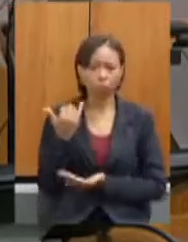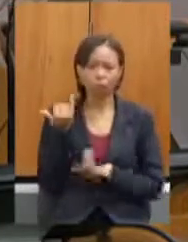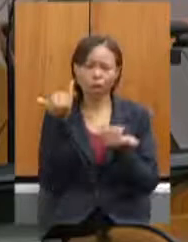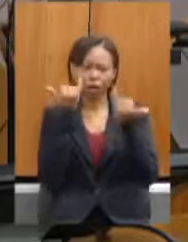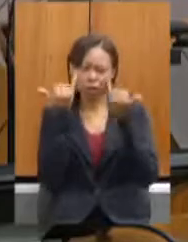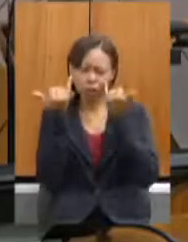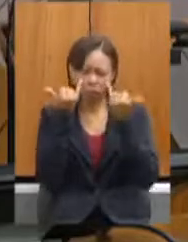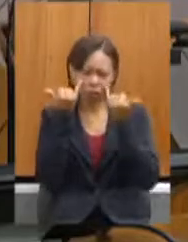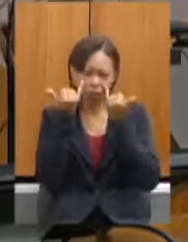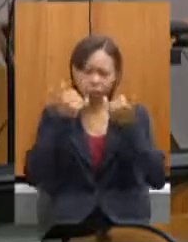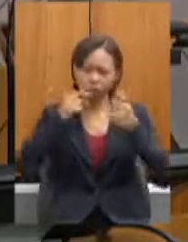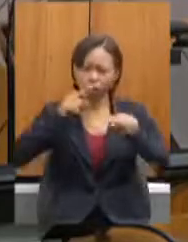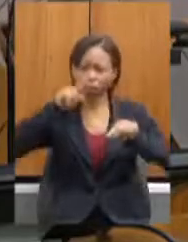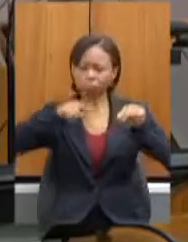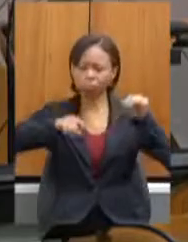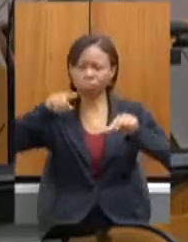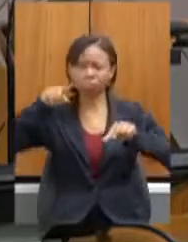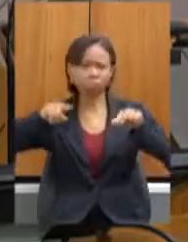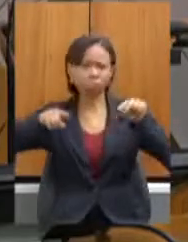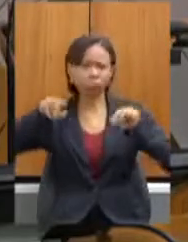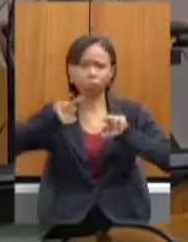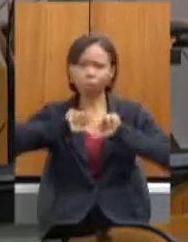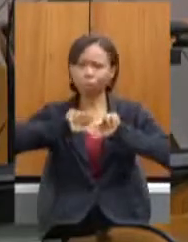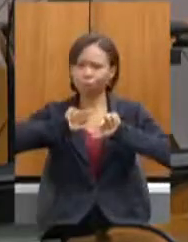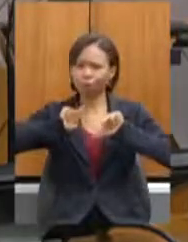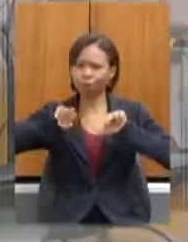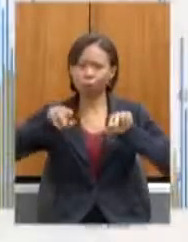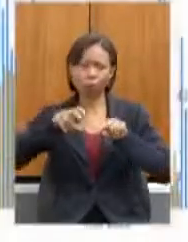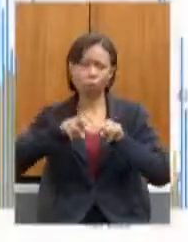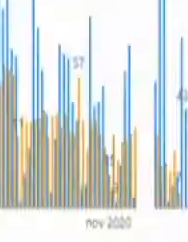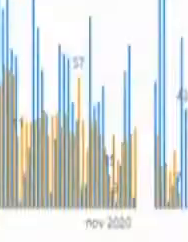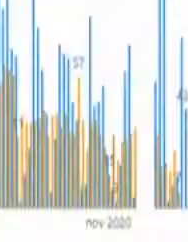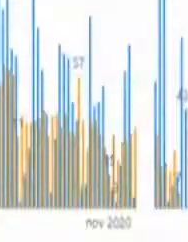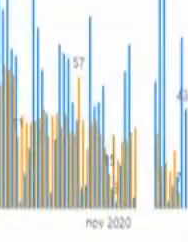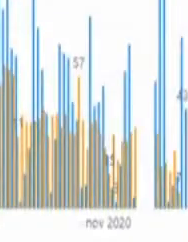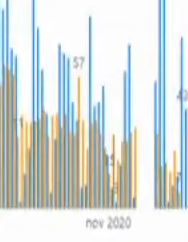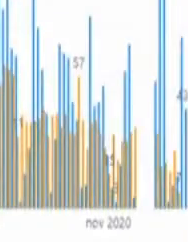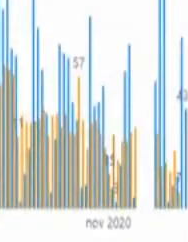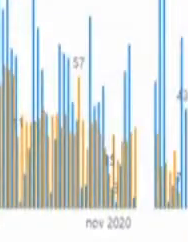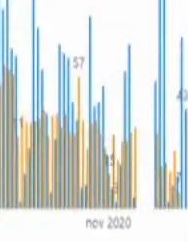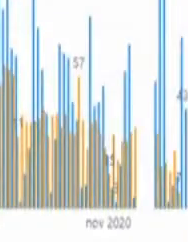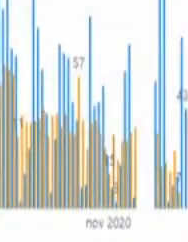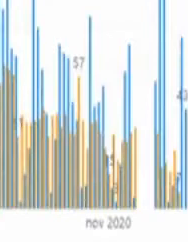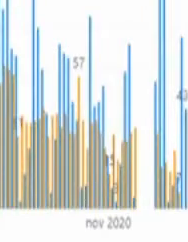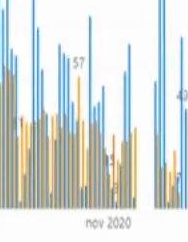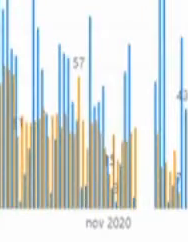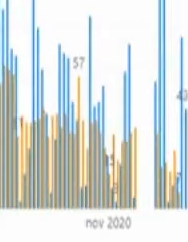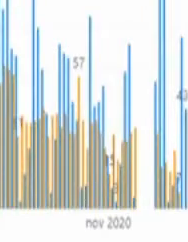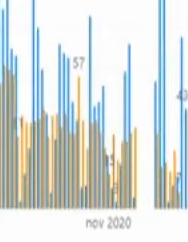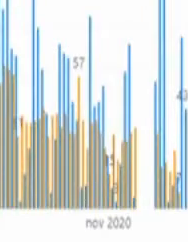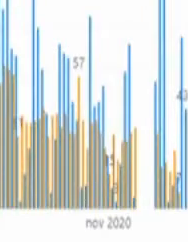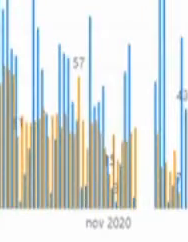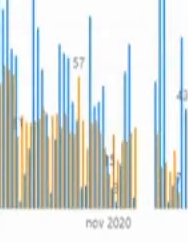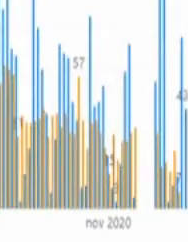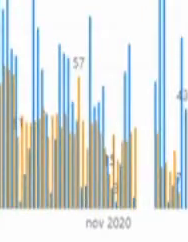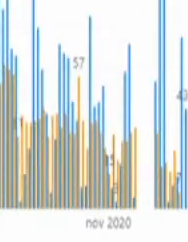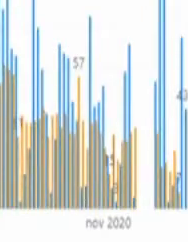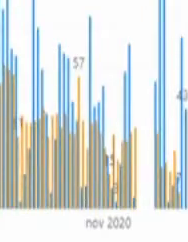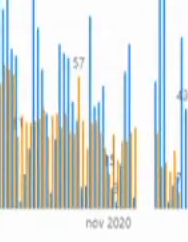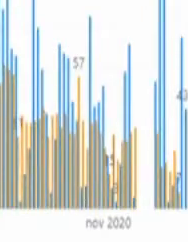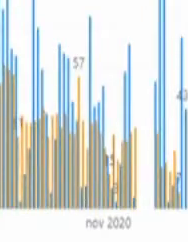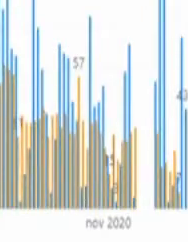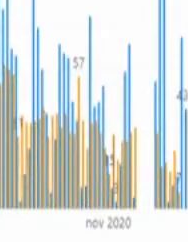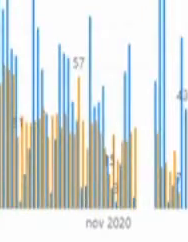flutuam muito porque depende de as secretarias municipais de saúde se elas funcionam sábado e domingo se não funciona então nós